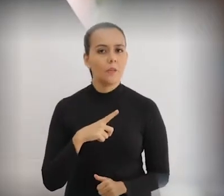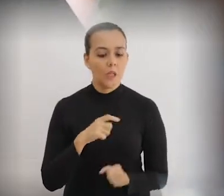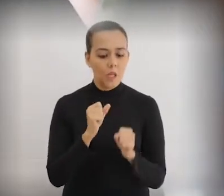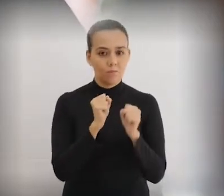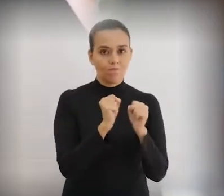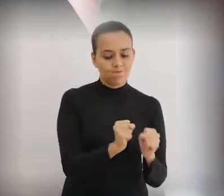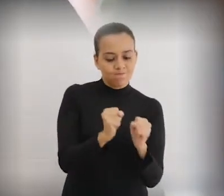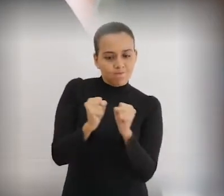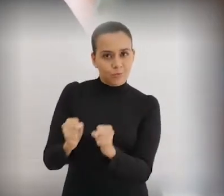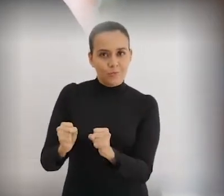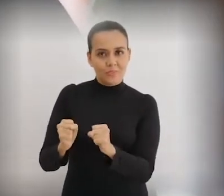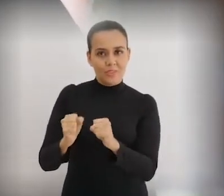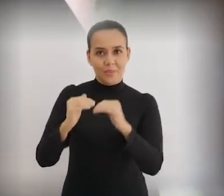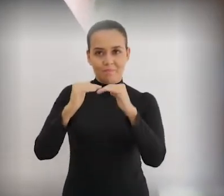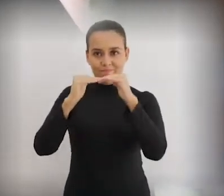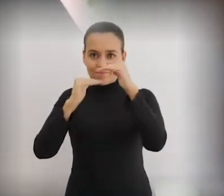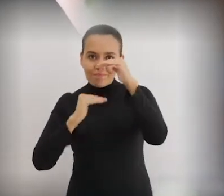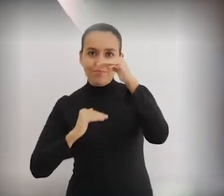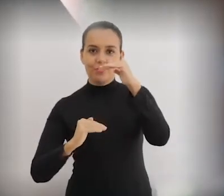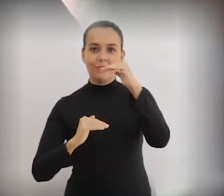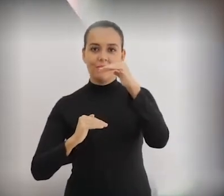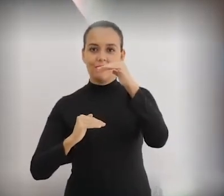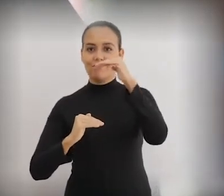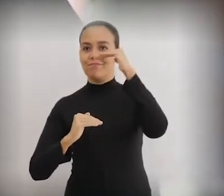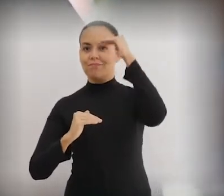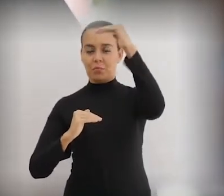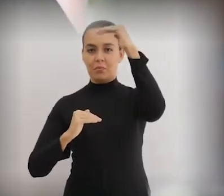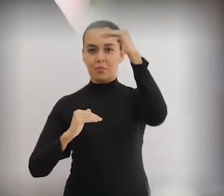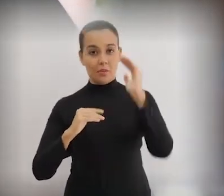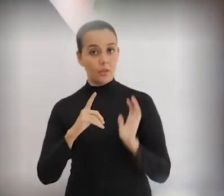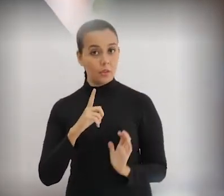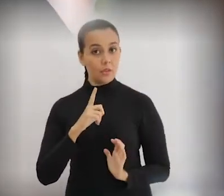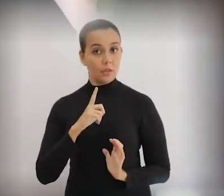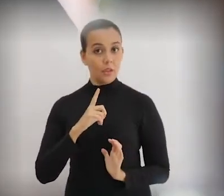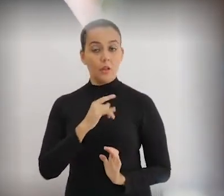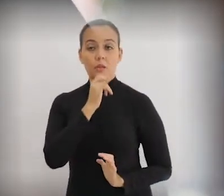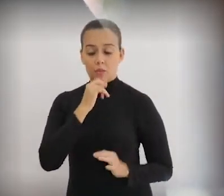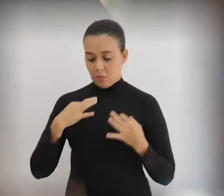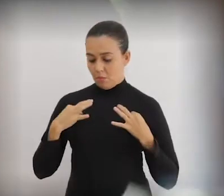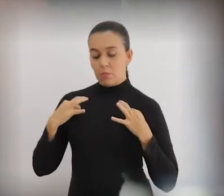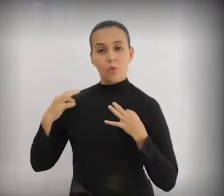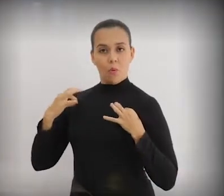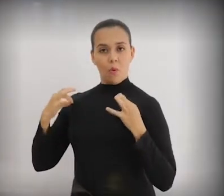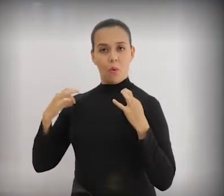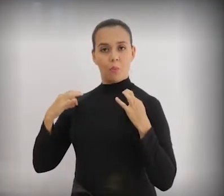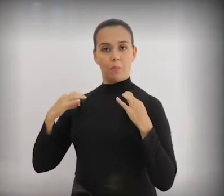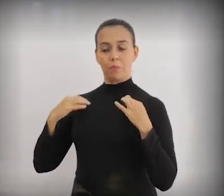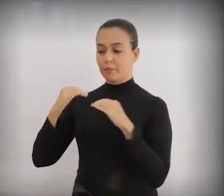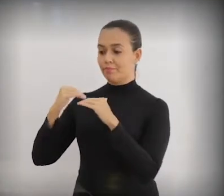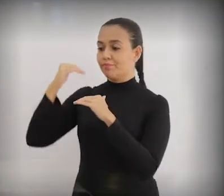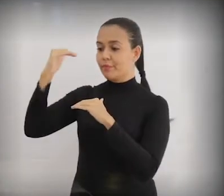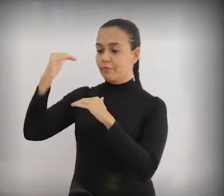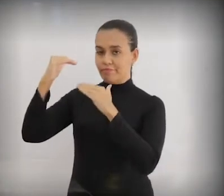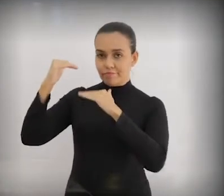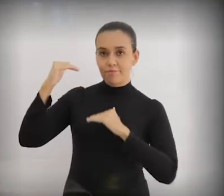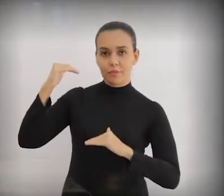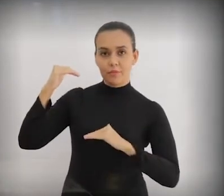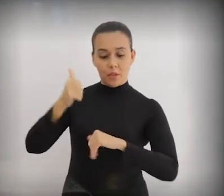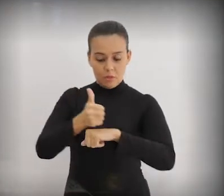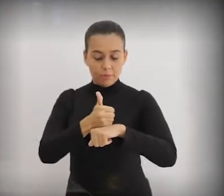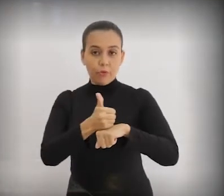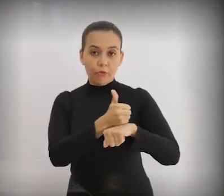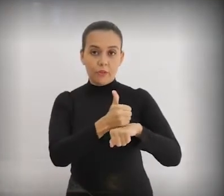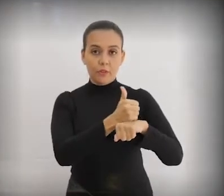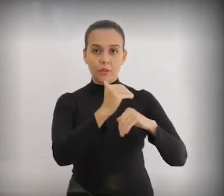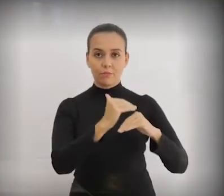esse poder, ele está dado em tudo. Desde naquilo que você veste, desde aquilo que, tá certo? Da sua profissão, até onde